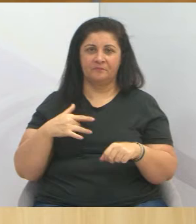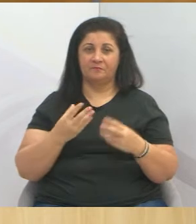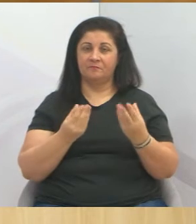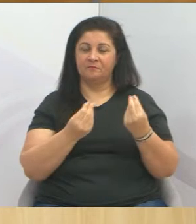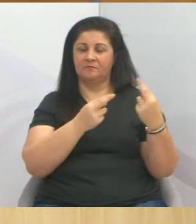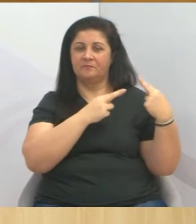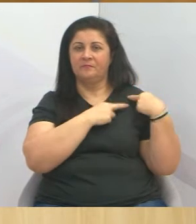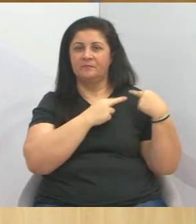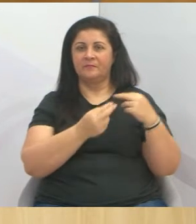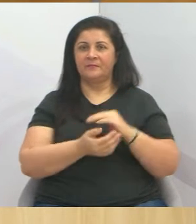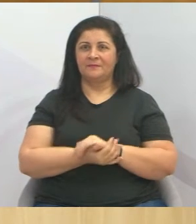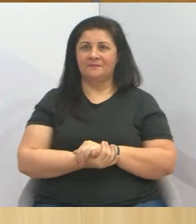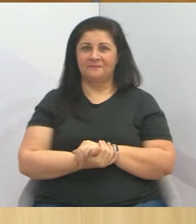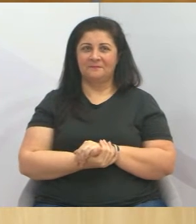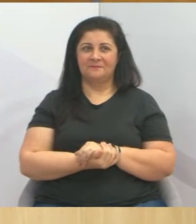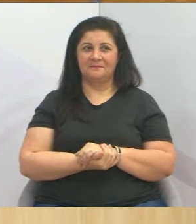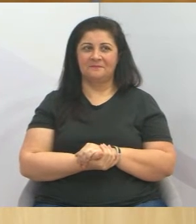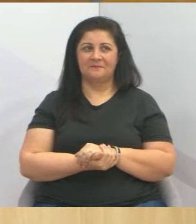responsabilidade